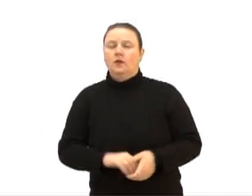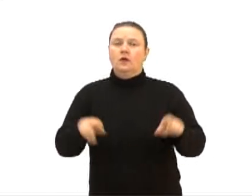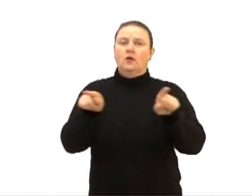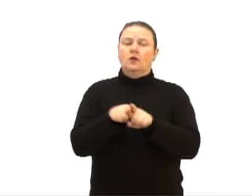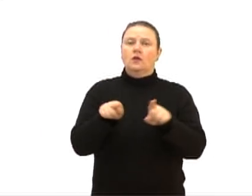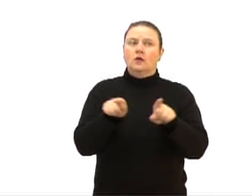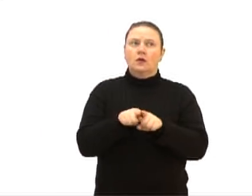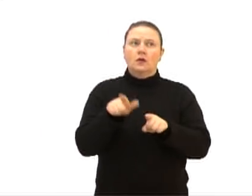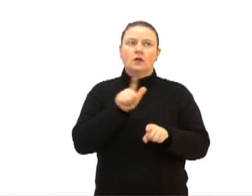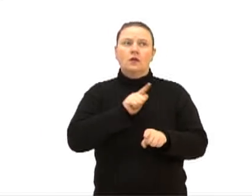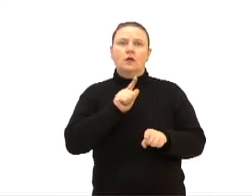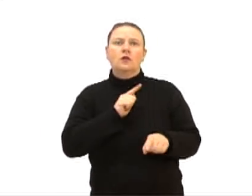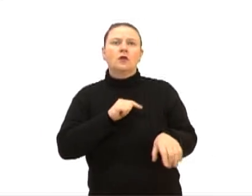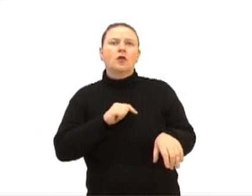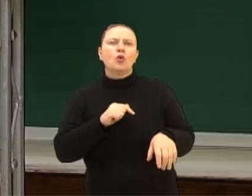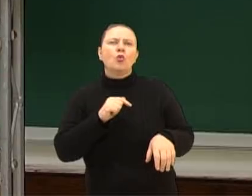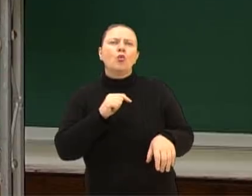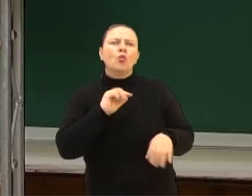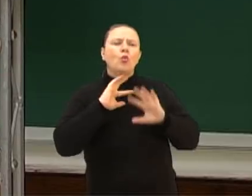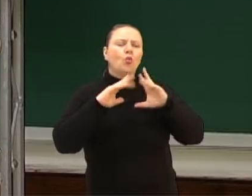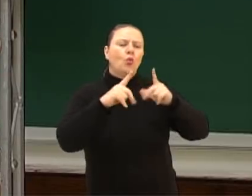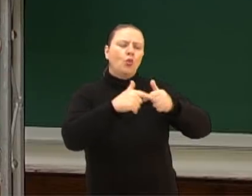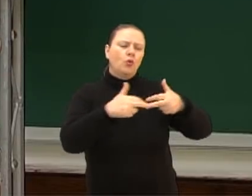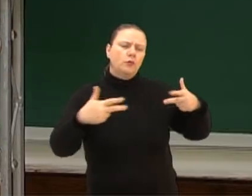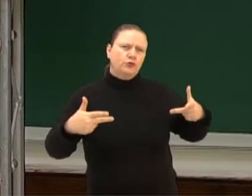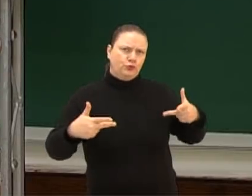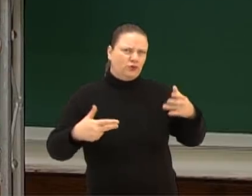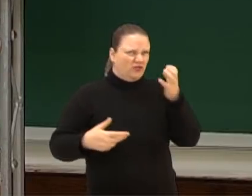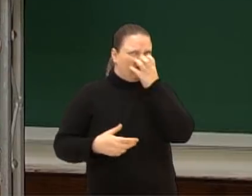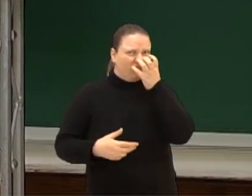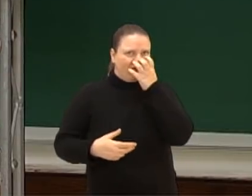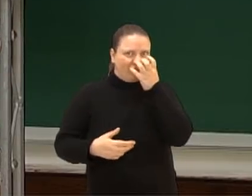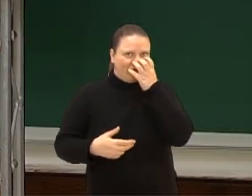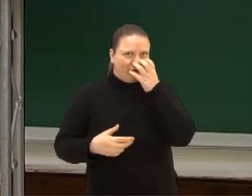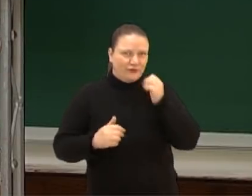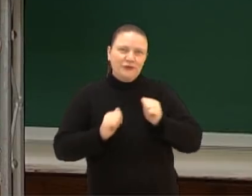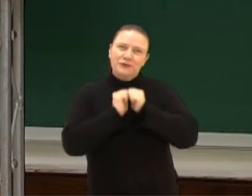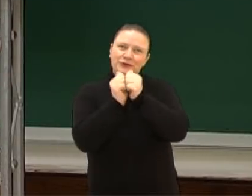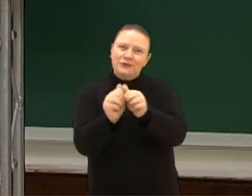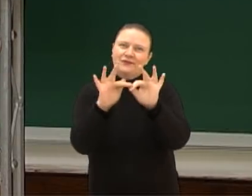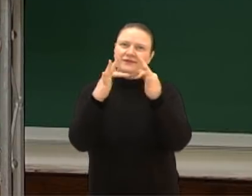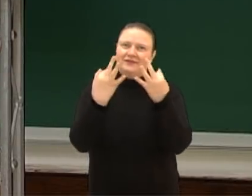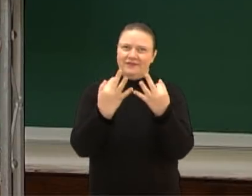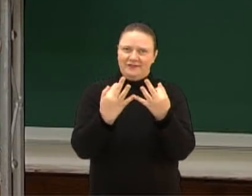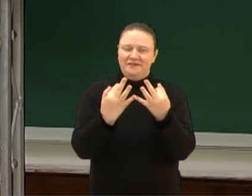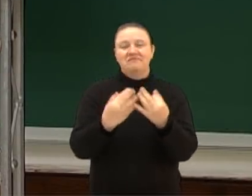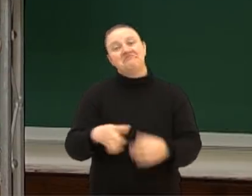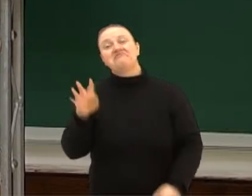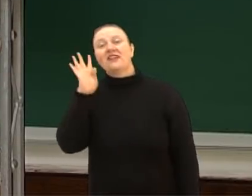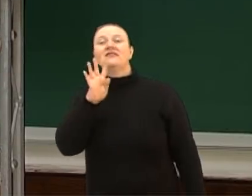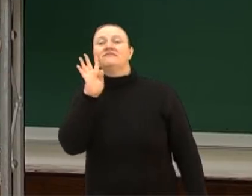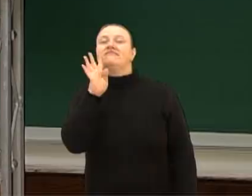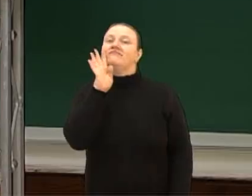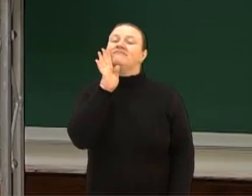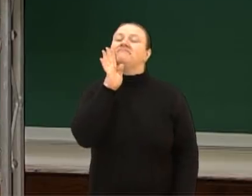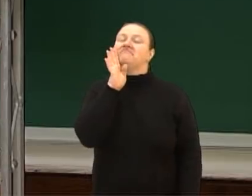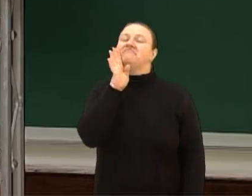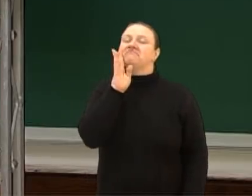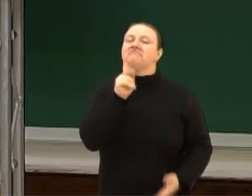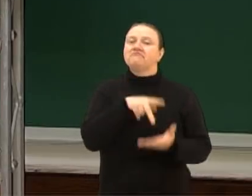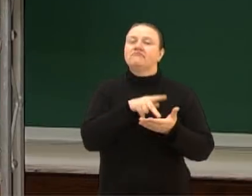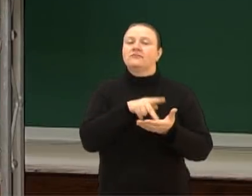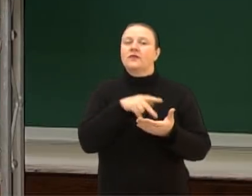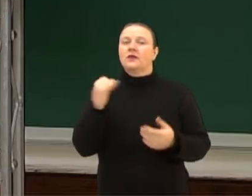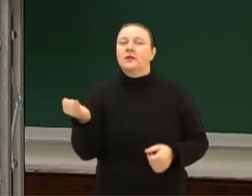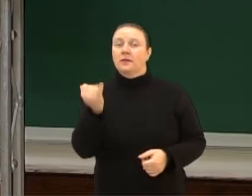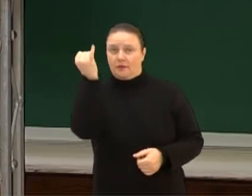temos a companhia de um animalzinho de estimação aqui, um cachorro que vai junto com a família. Então, legal, né? Bem importante, né,